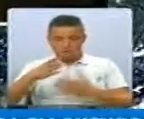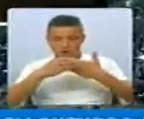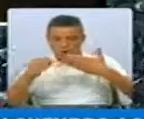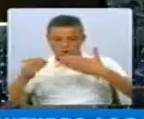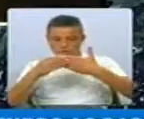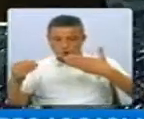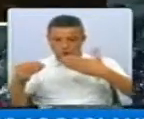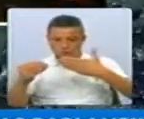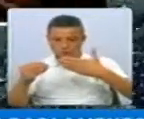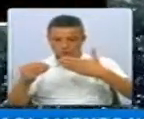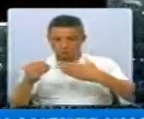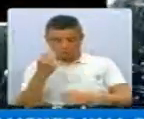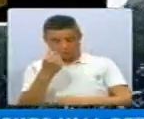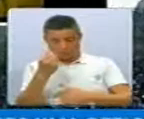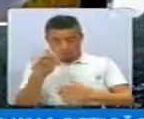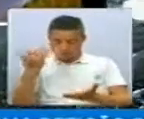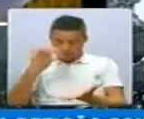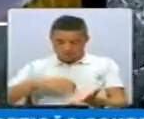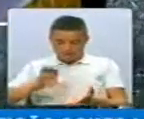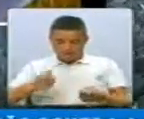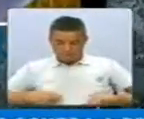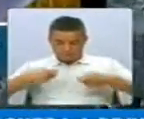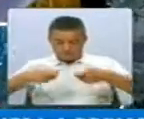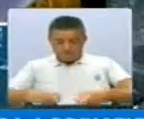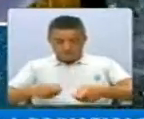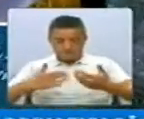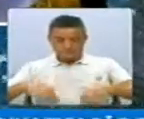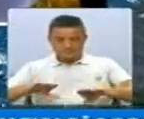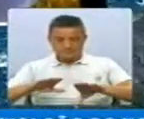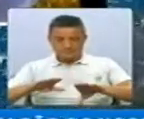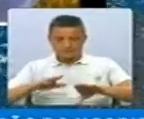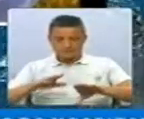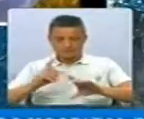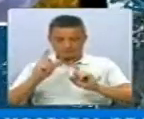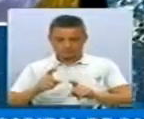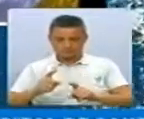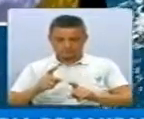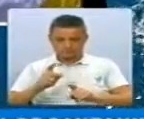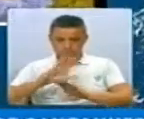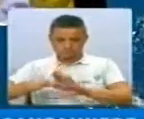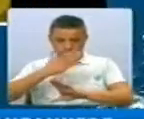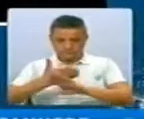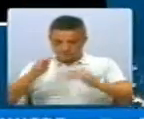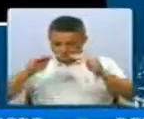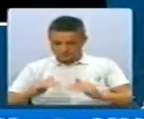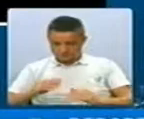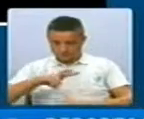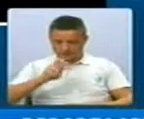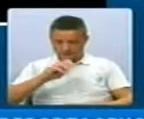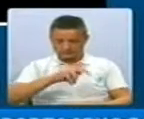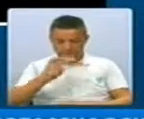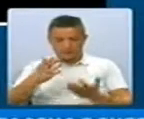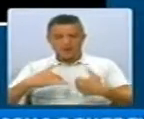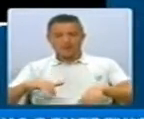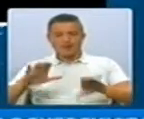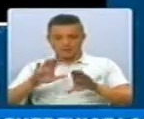nenhuma lição para a NASA ou para o investimento, porque, enfim, a China chega a Marte com um orçamento 10 vezes inferior a esta missão da NASA, mas devemos